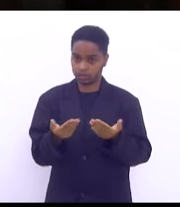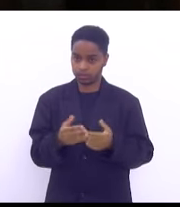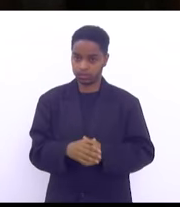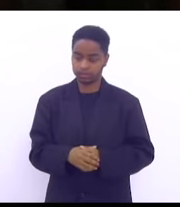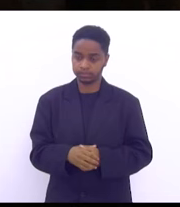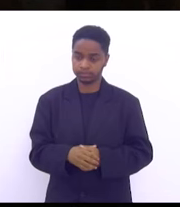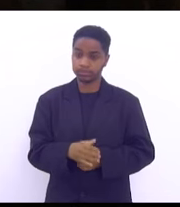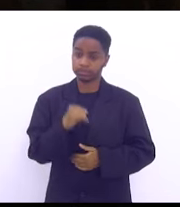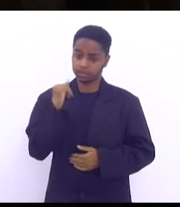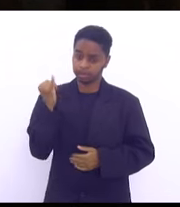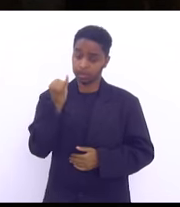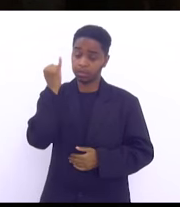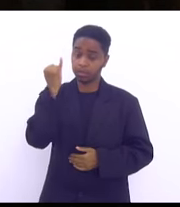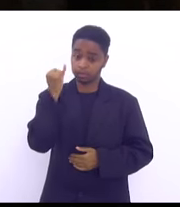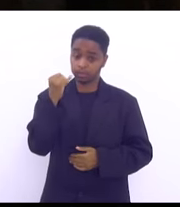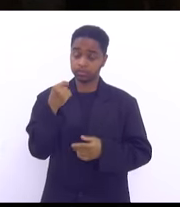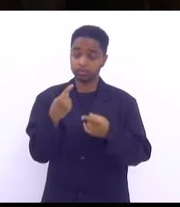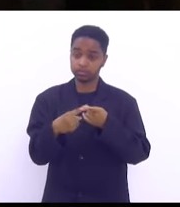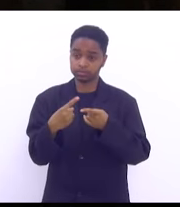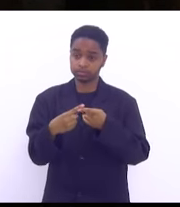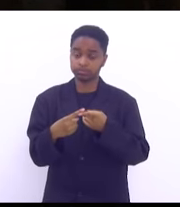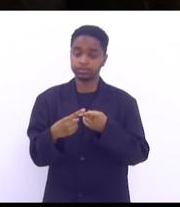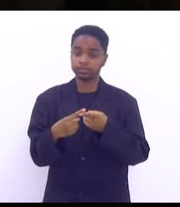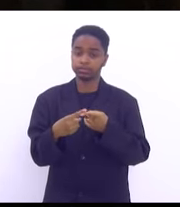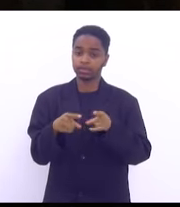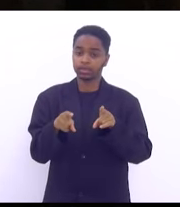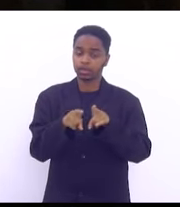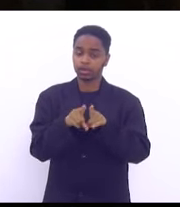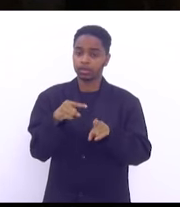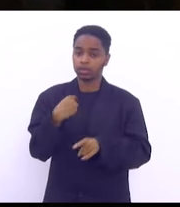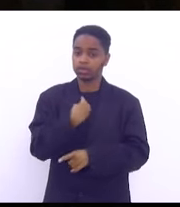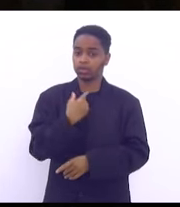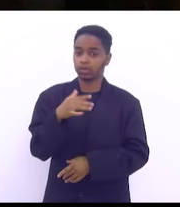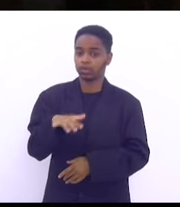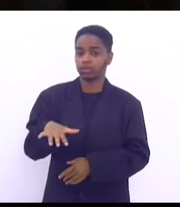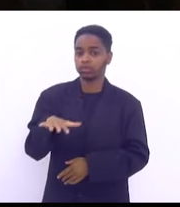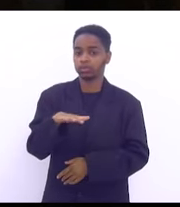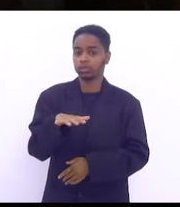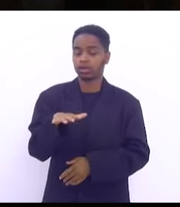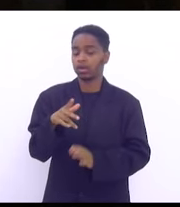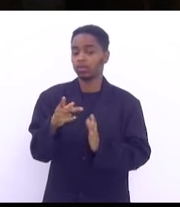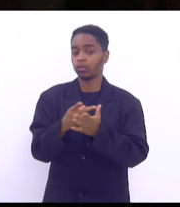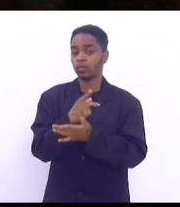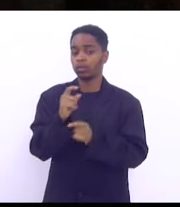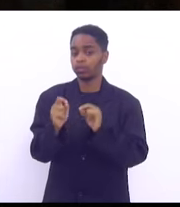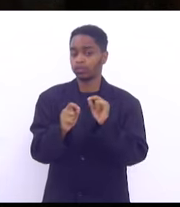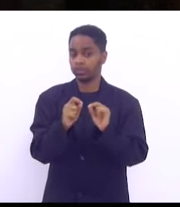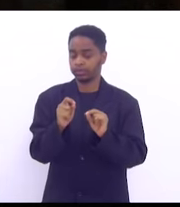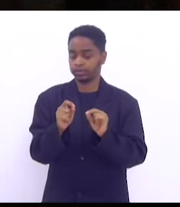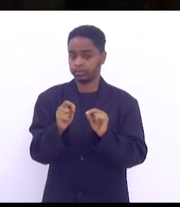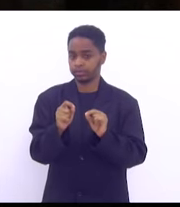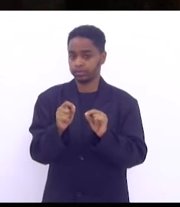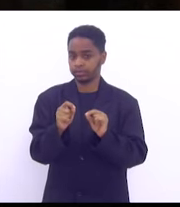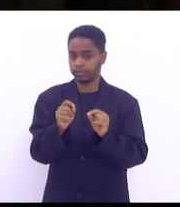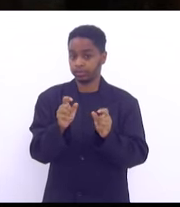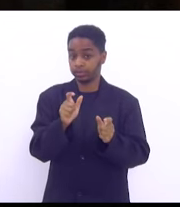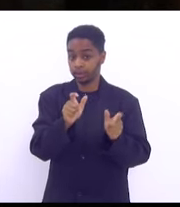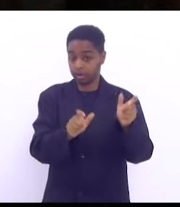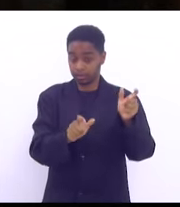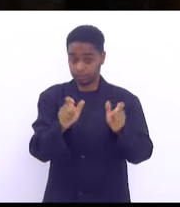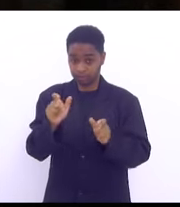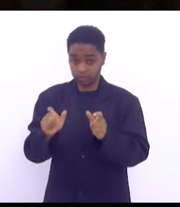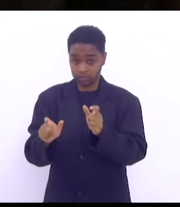é importantíssimo, porque também na nossa região, o que, que está ocorrendo? As pessoas